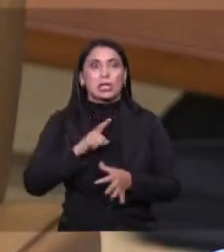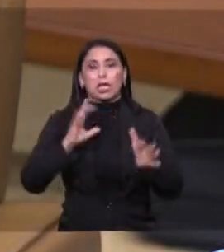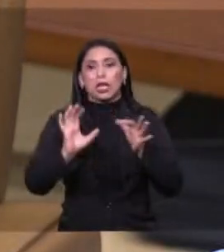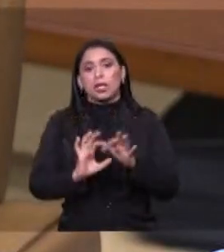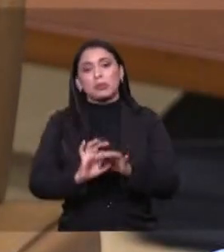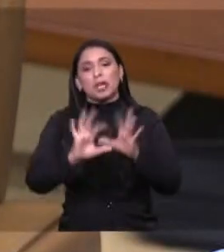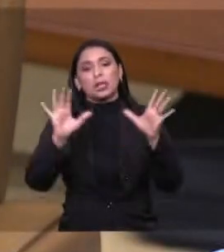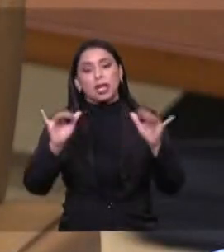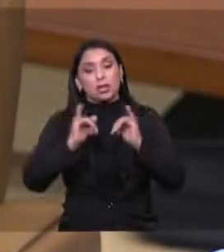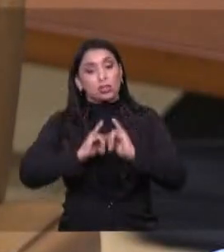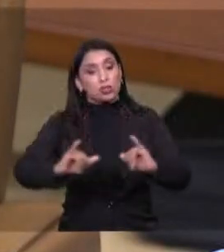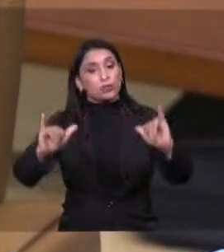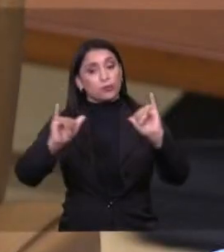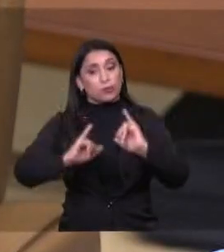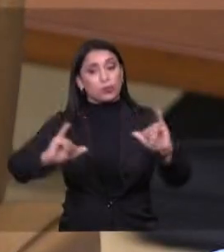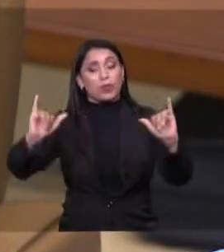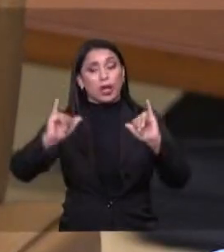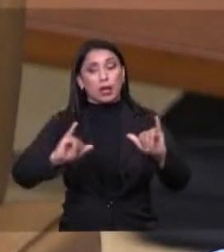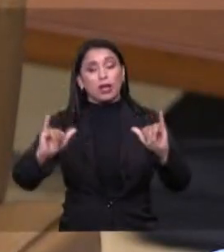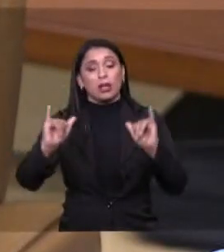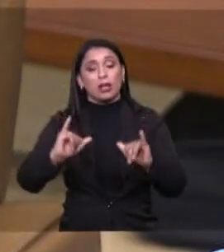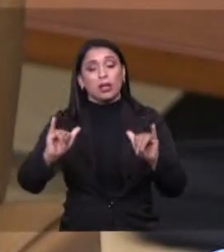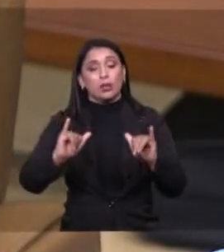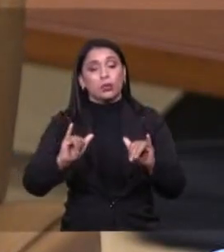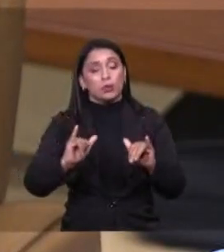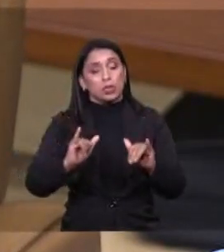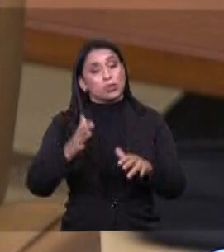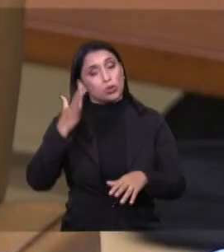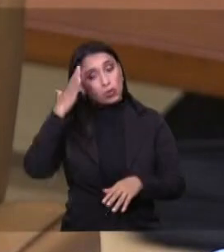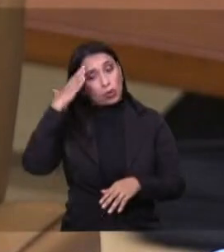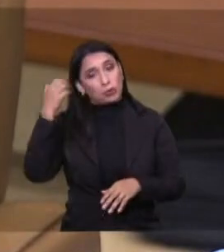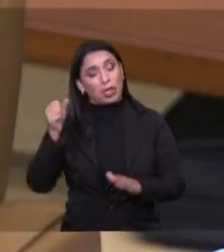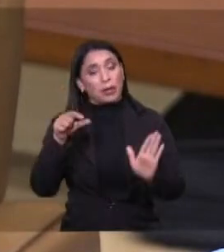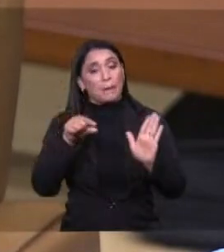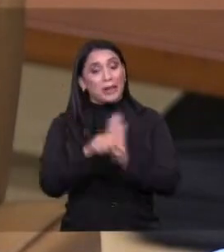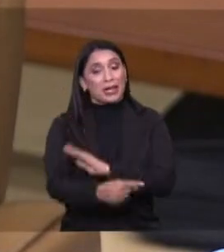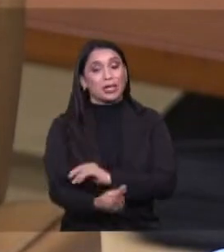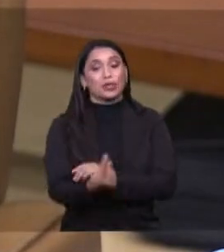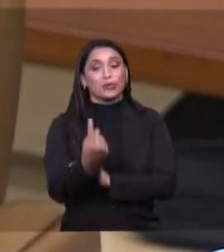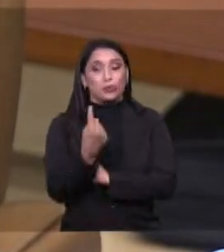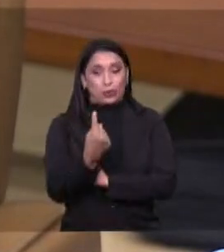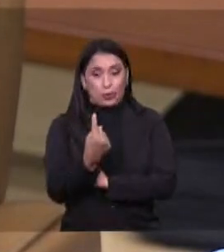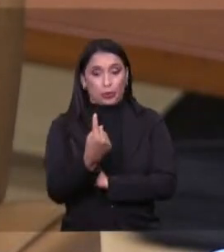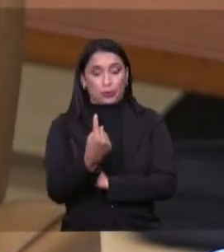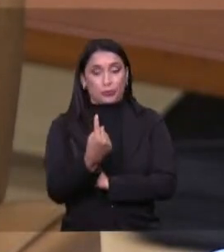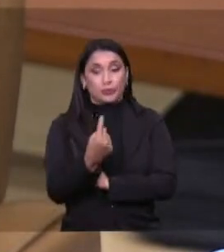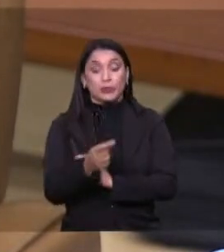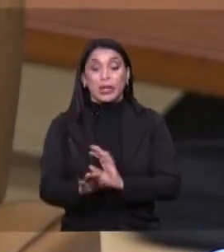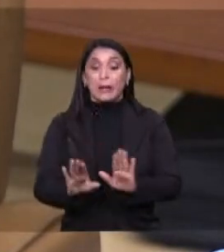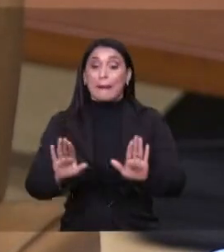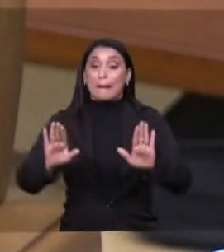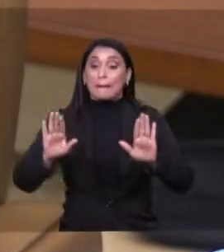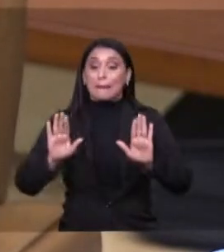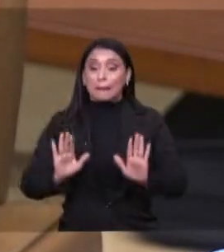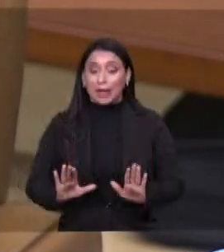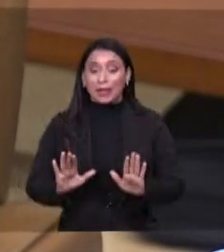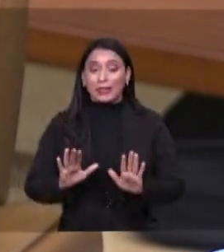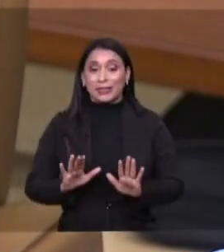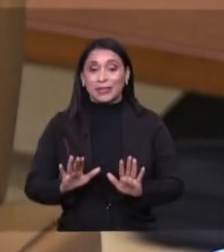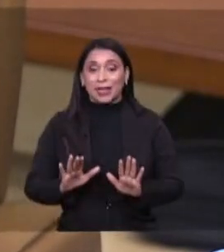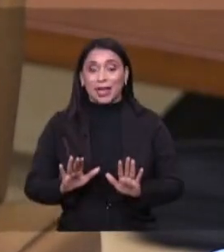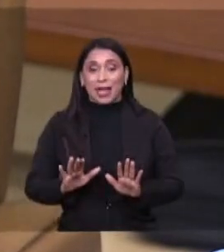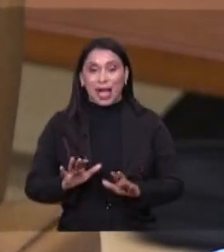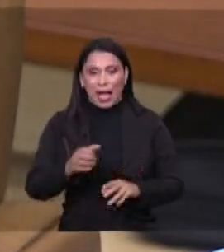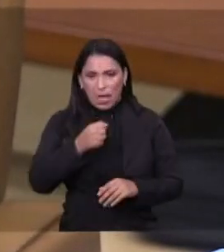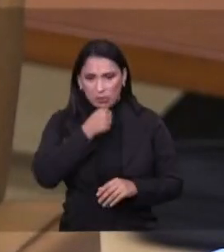da imprensa divulgar o que é descobrir. No parágrafo único. É isso. Mas aí é a imprensa divulgar o